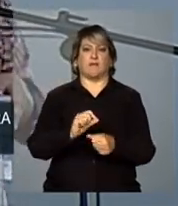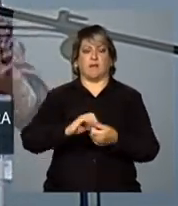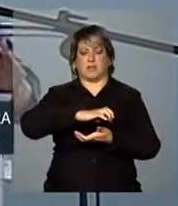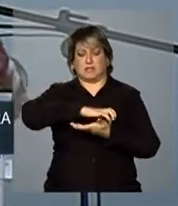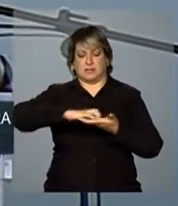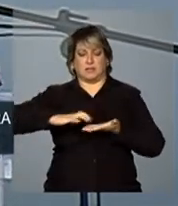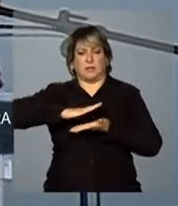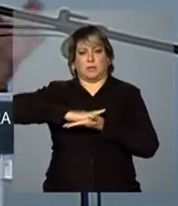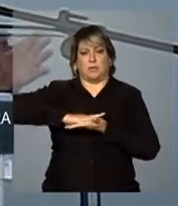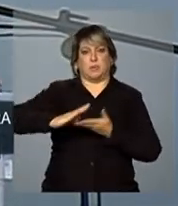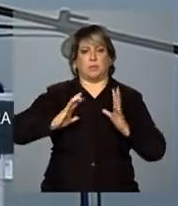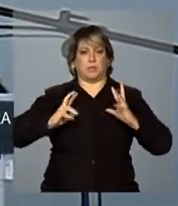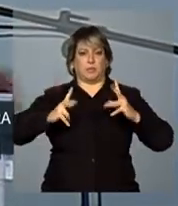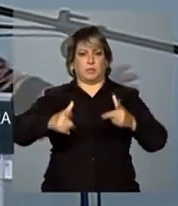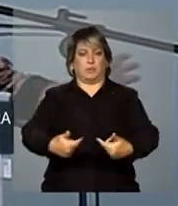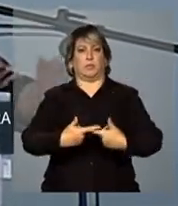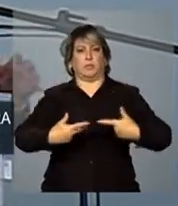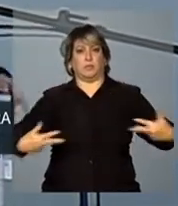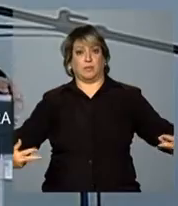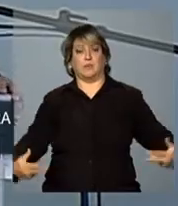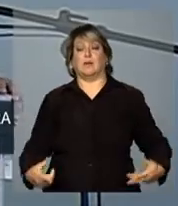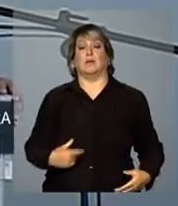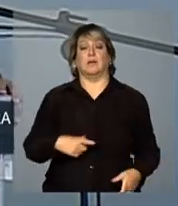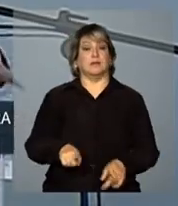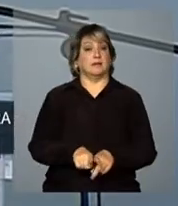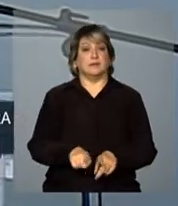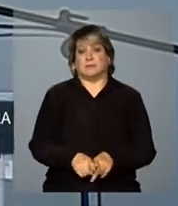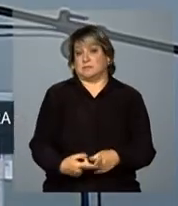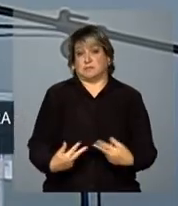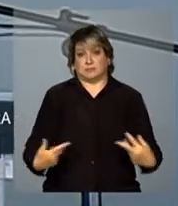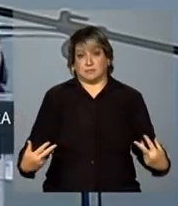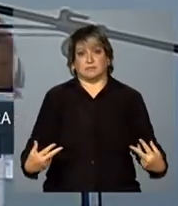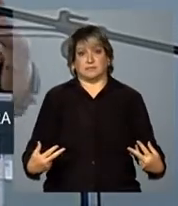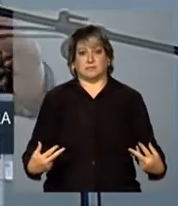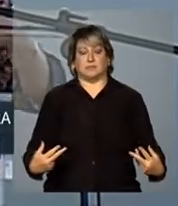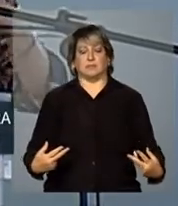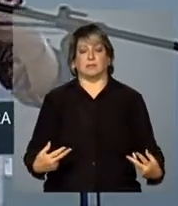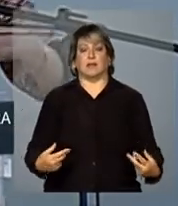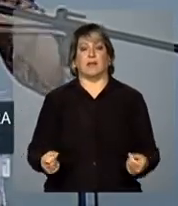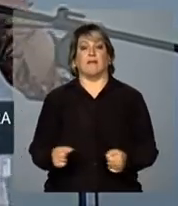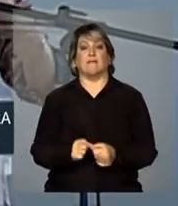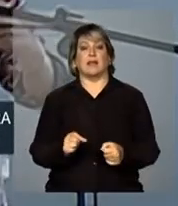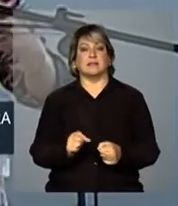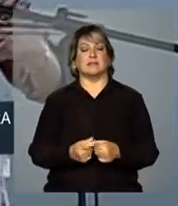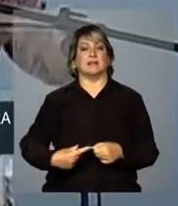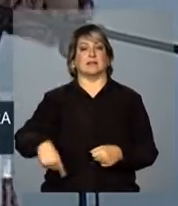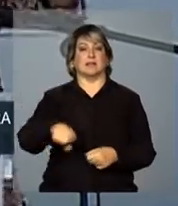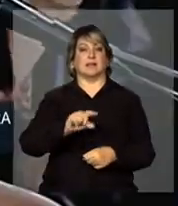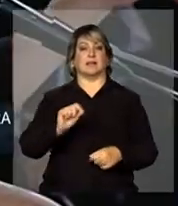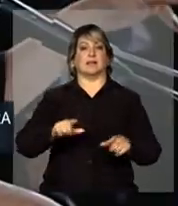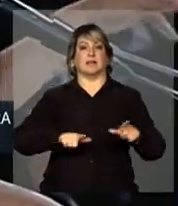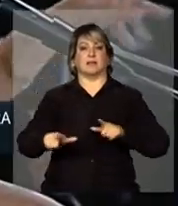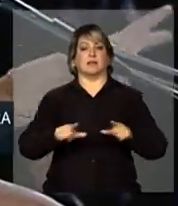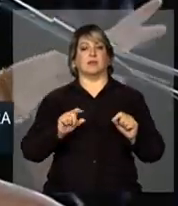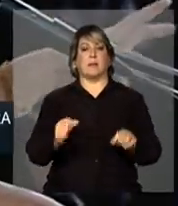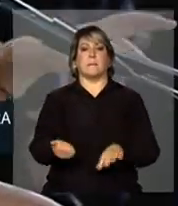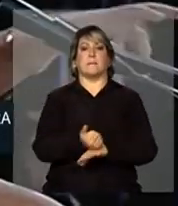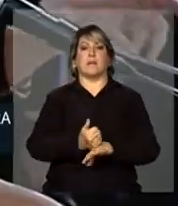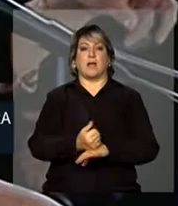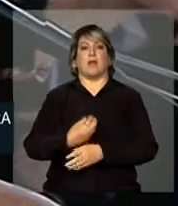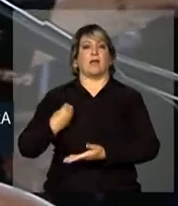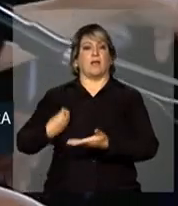guarda, abrir uma vala, enfim, fazer aquelas ações que melhoram a